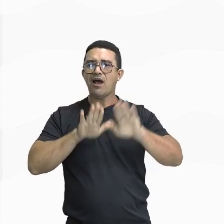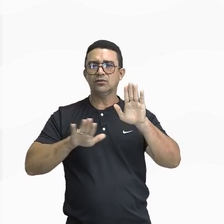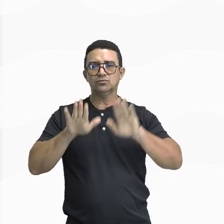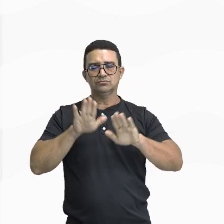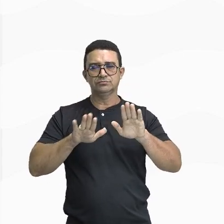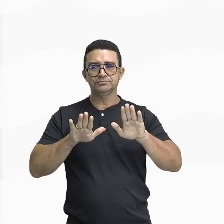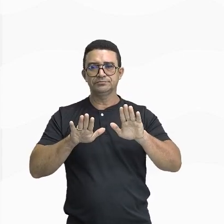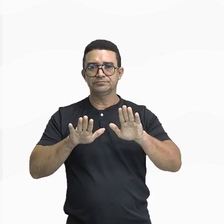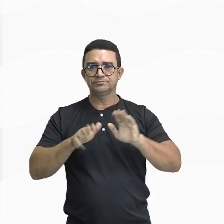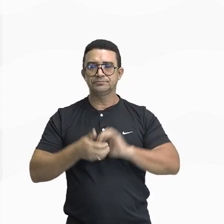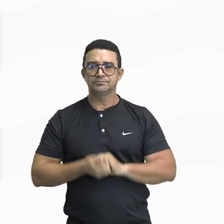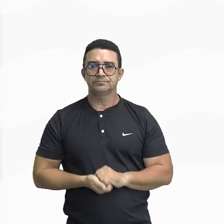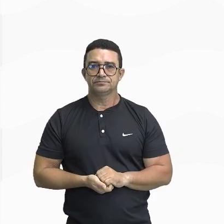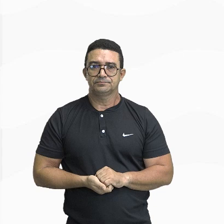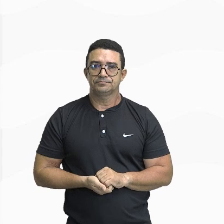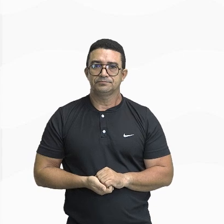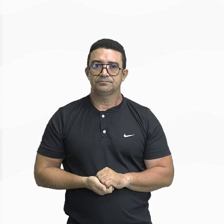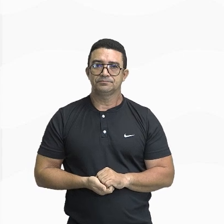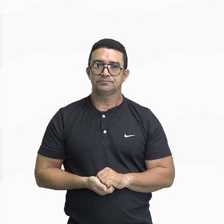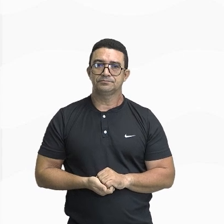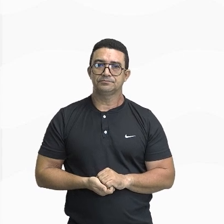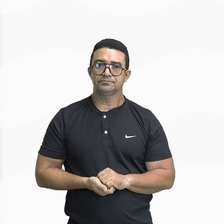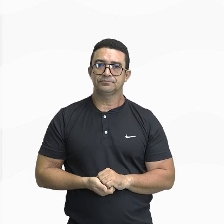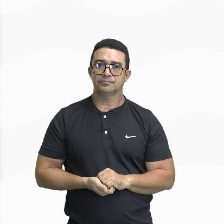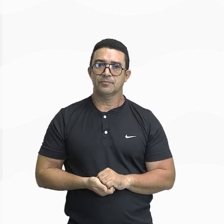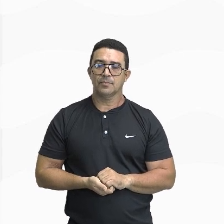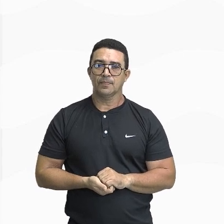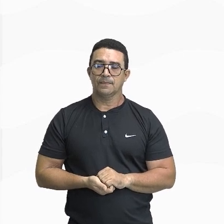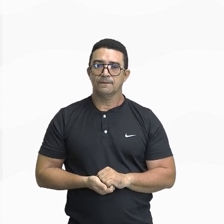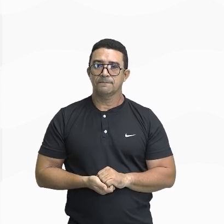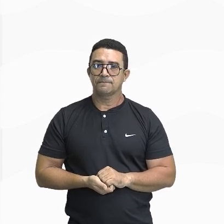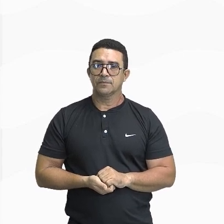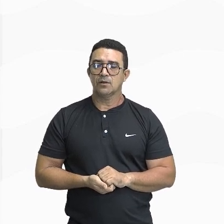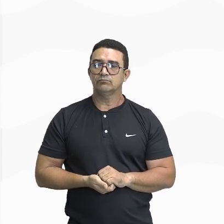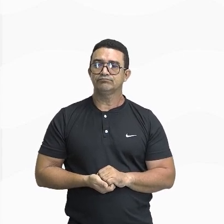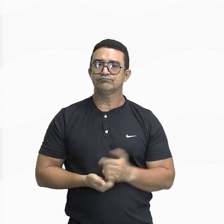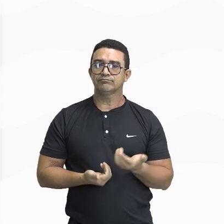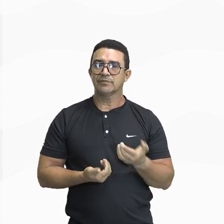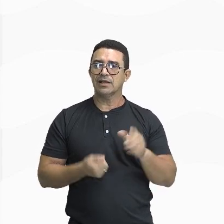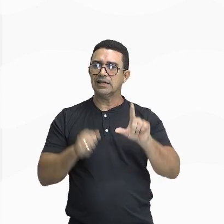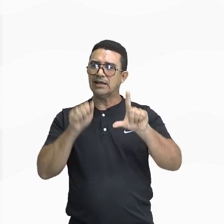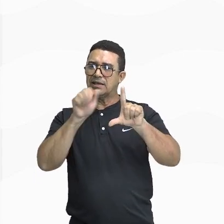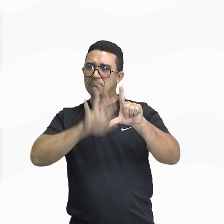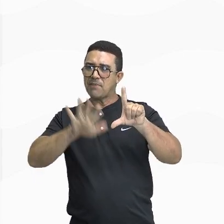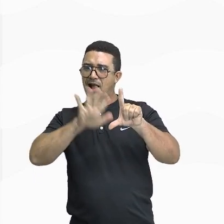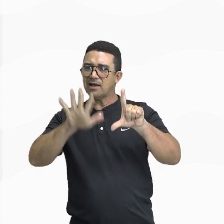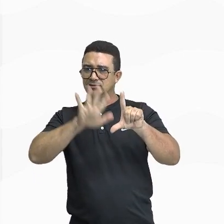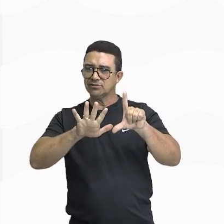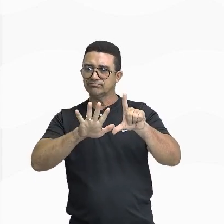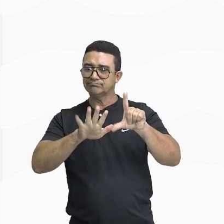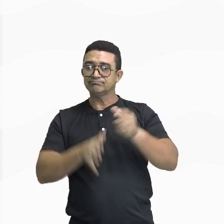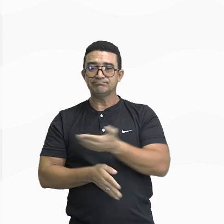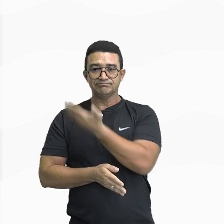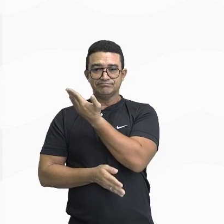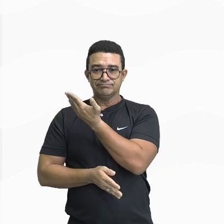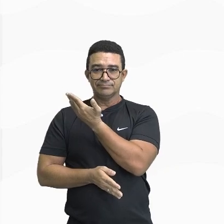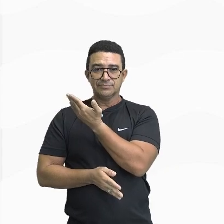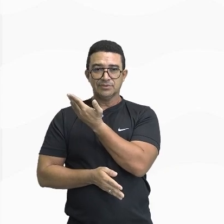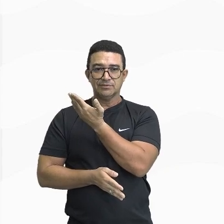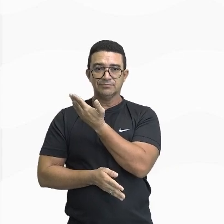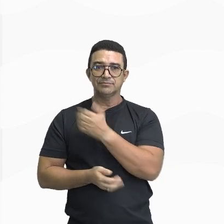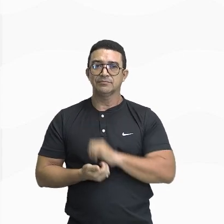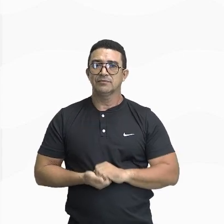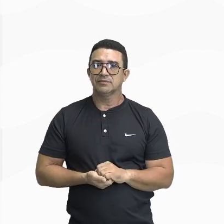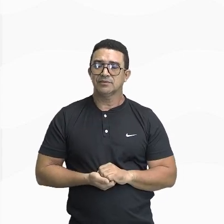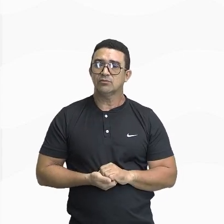não é mesmo, professor Dário? Observem, professora, estudantes, que essa imagem que nós vimos aí na nossa cartela é um tapete verde.